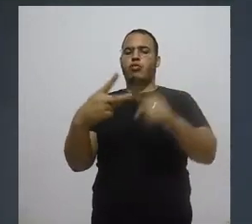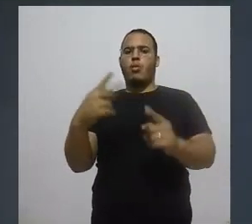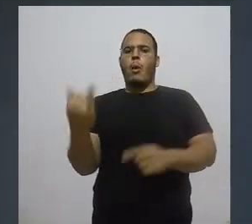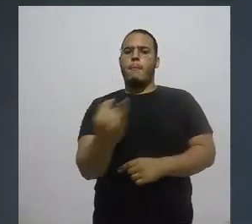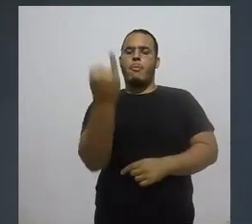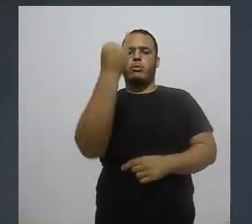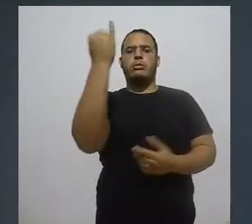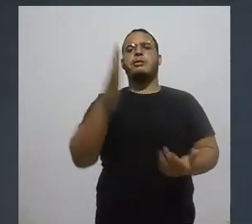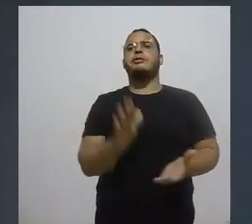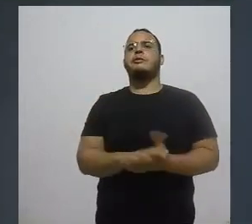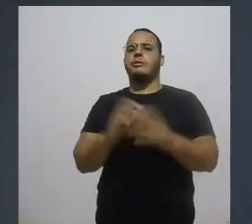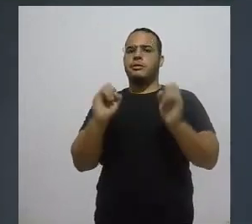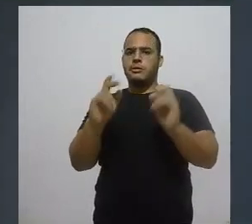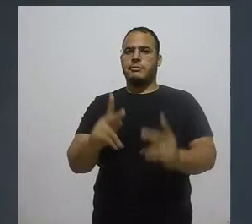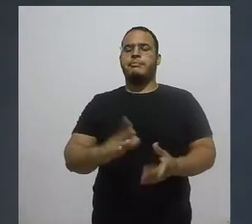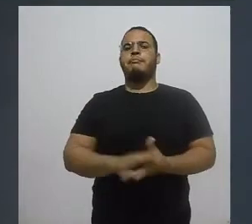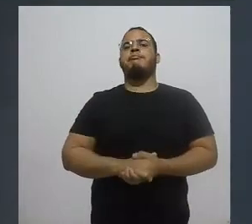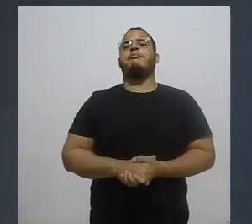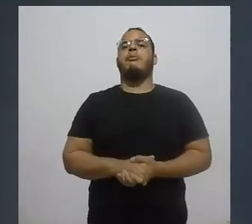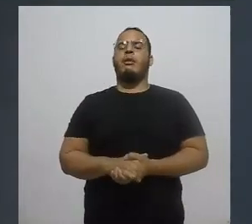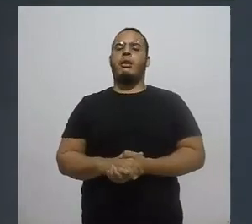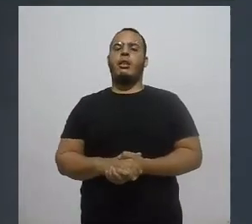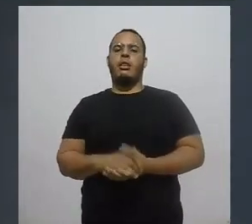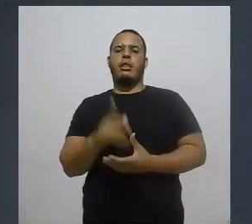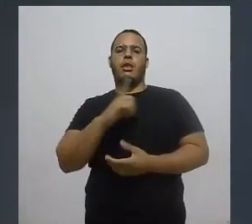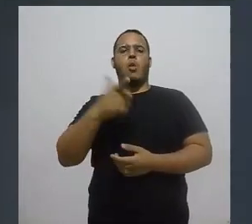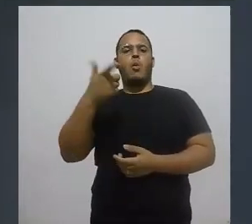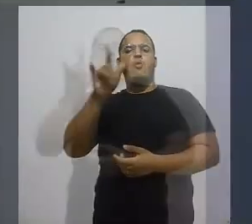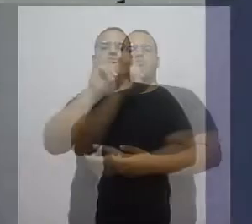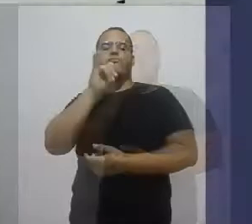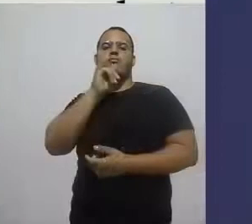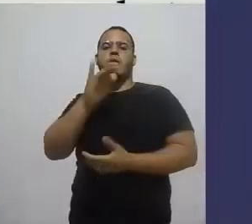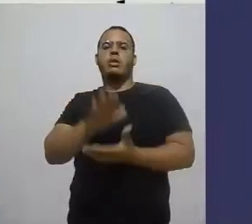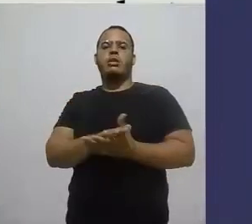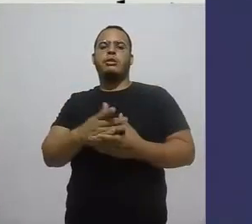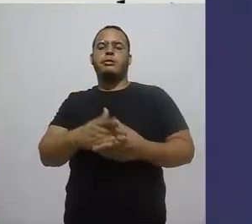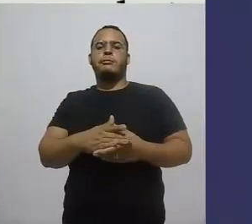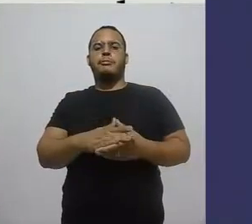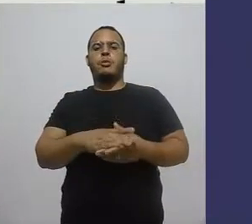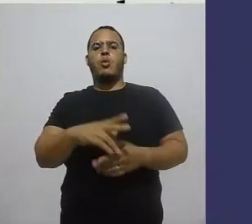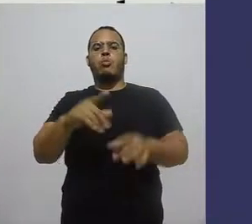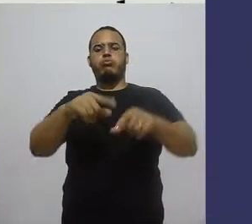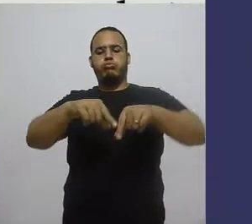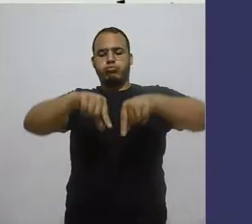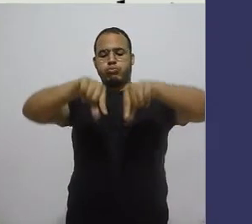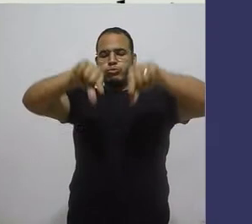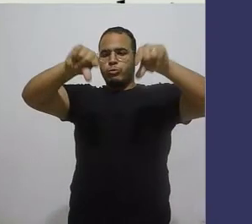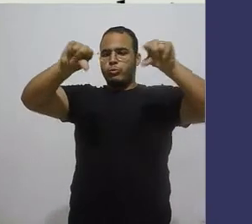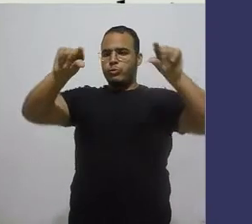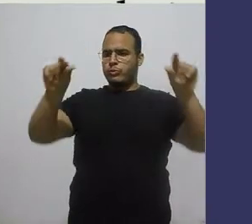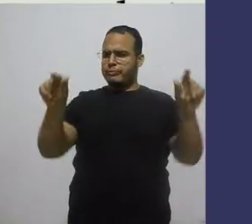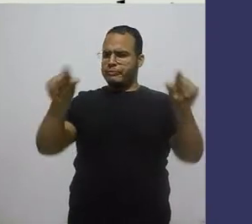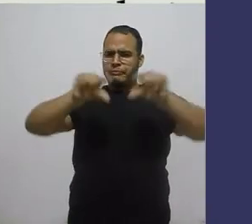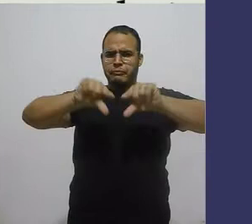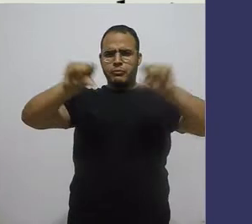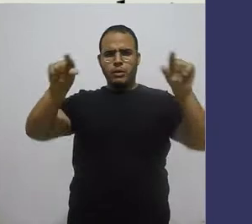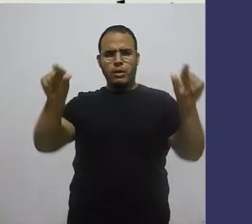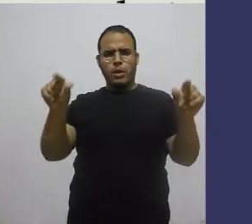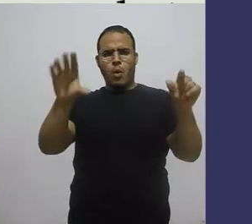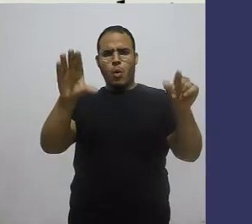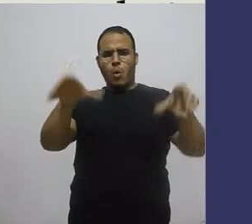ok? Outro exemplo aqui de órgão interno vai ser as tubas uterinas. Tubas uterinas